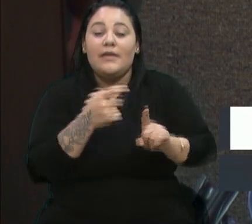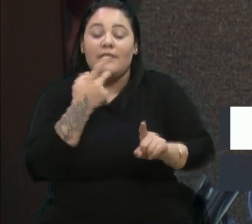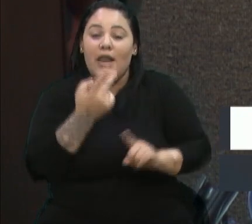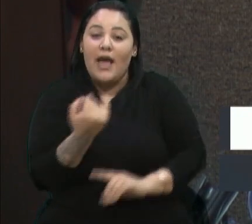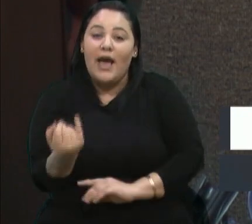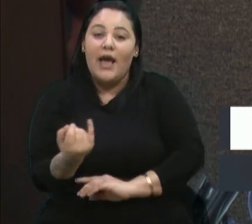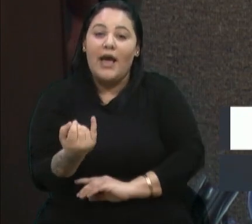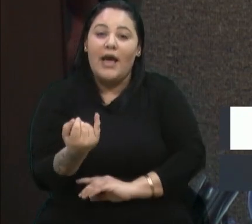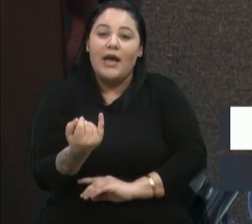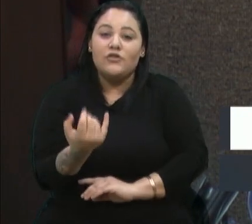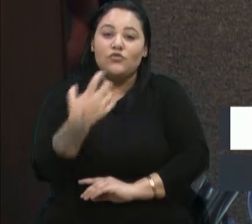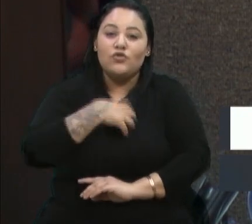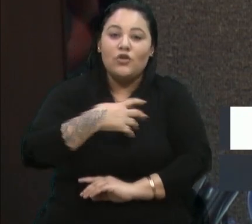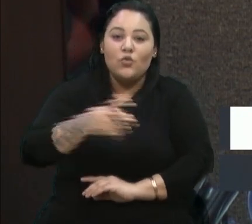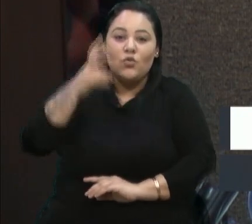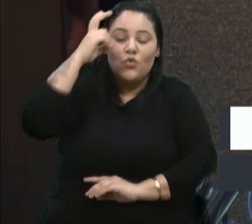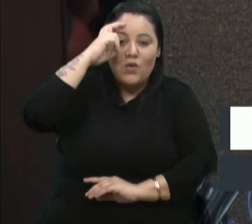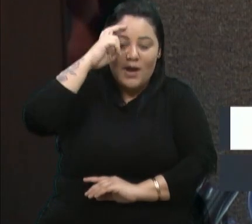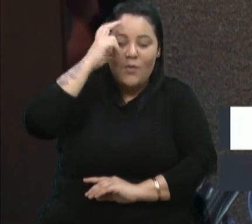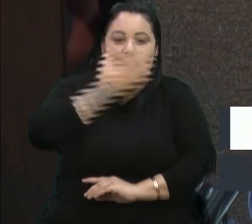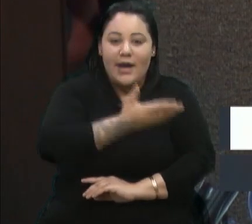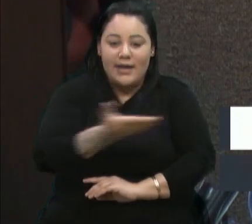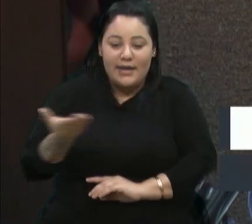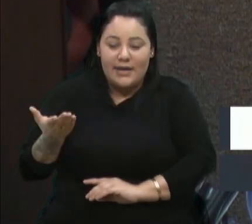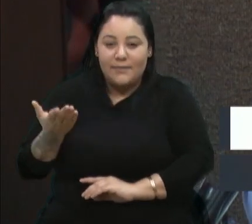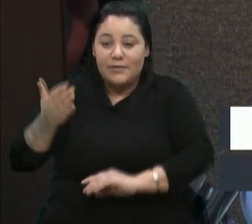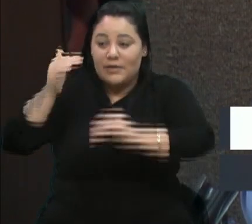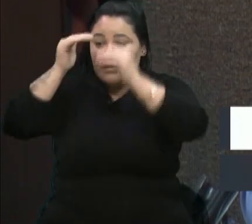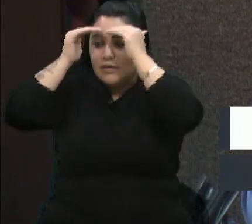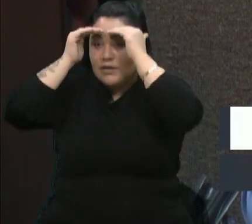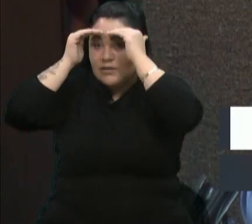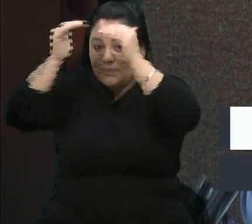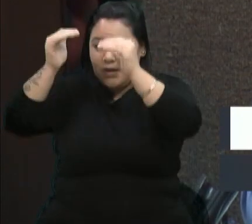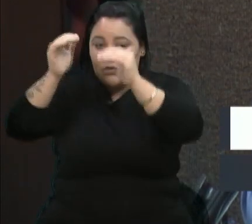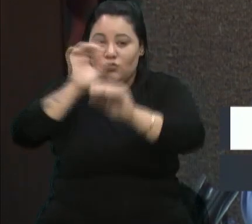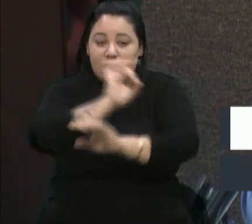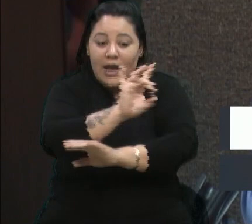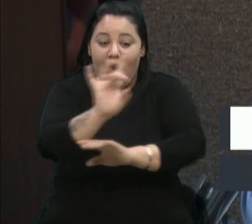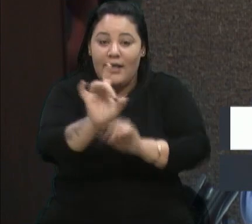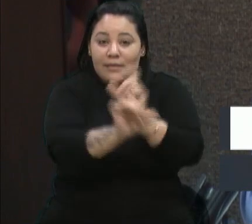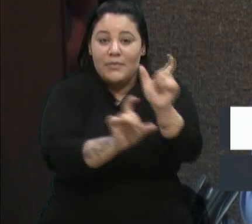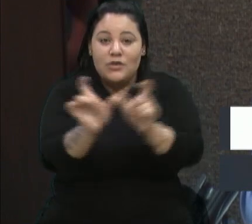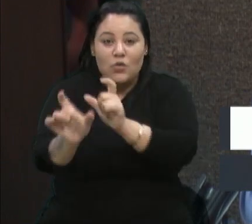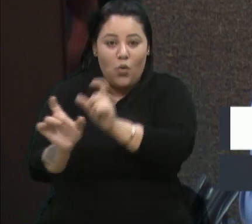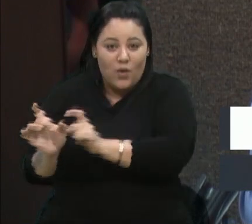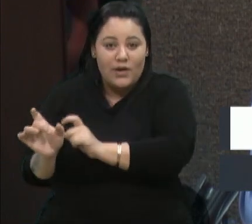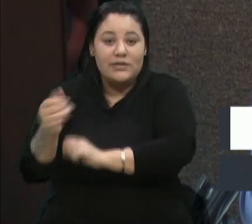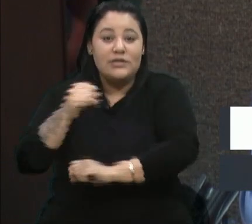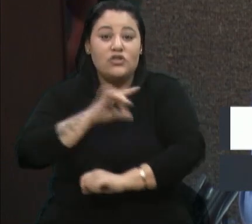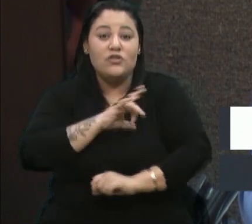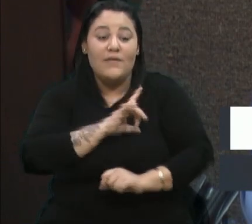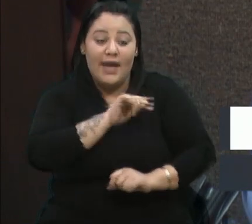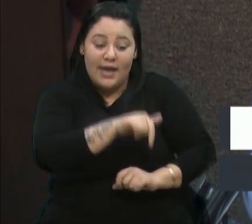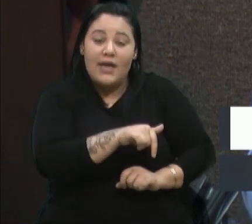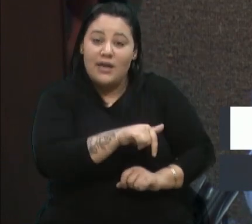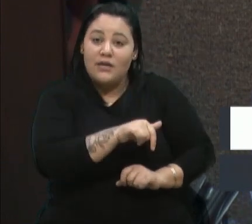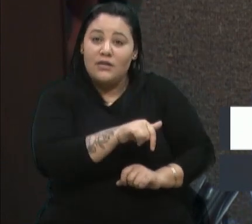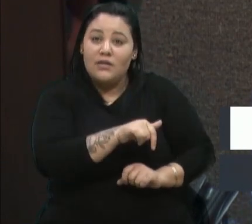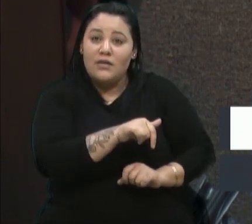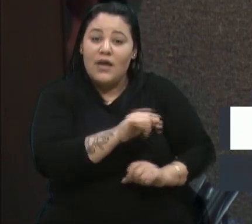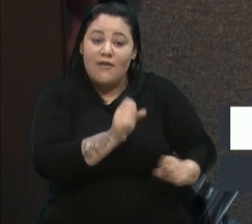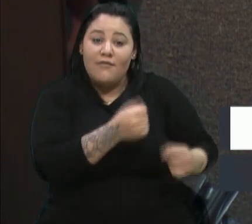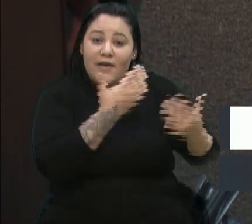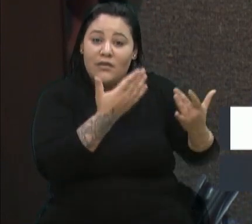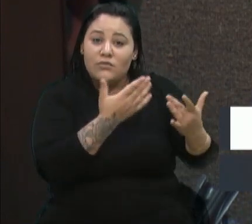uma forma cultural e respeitabilidade das pessoas, que quando haver esse tipo de evento, das pessoas